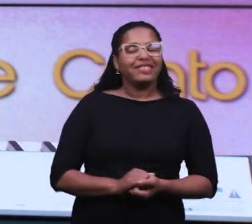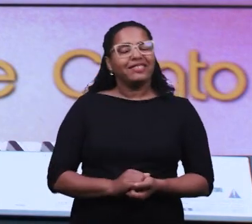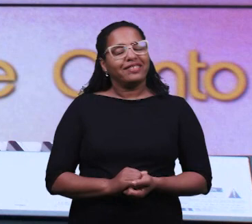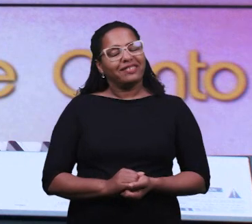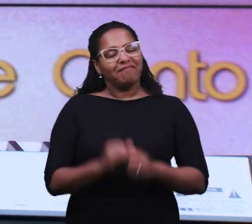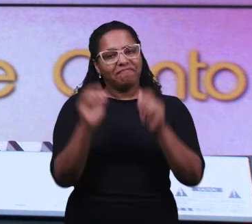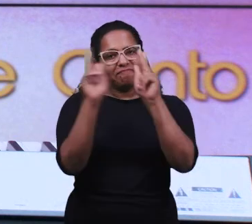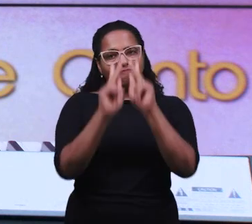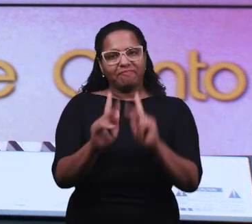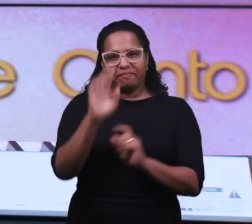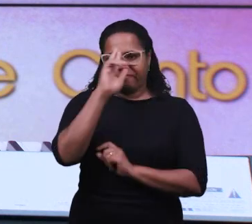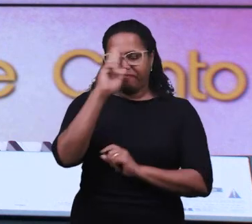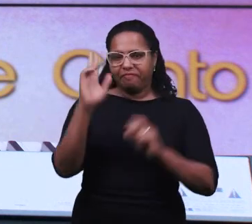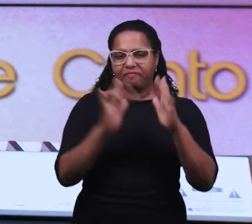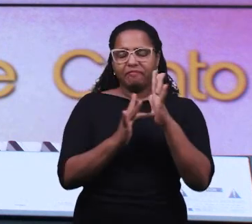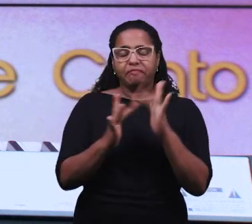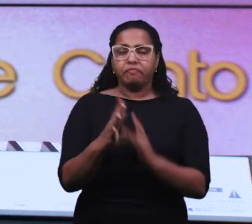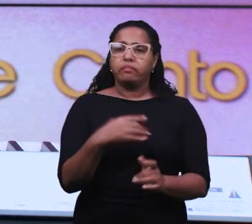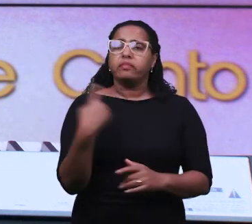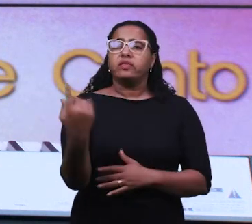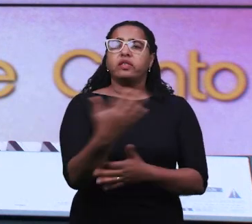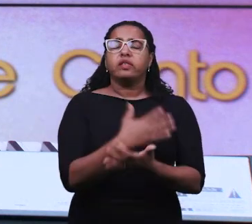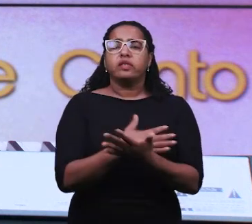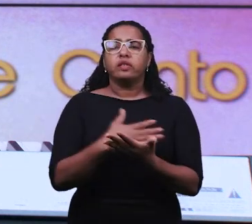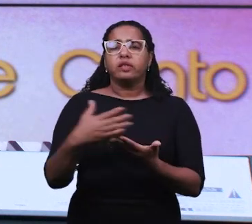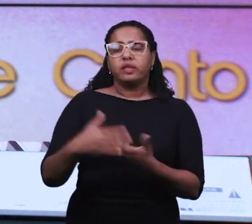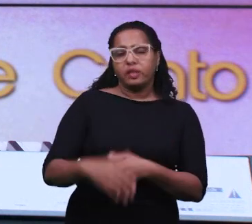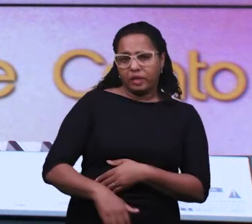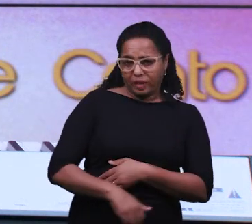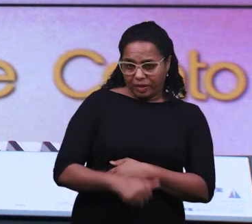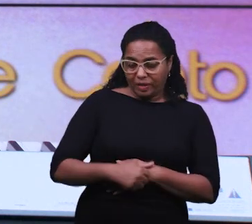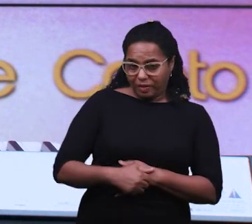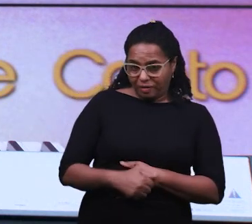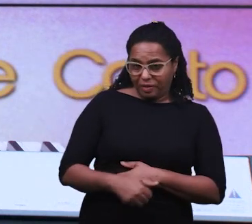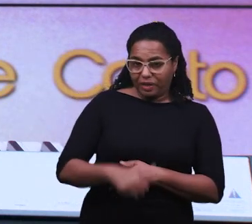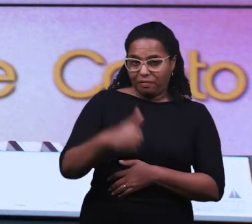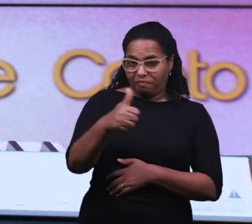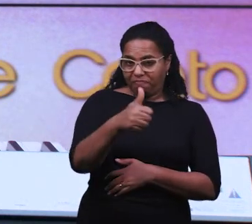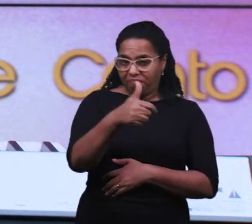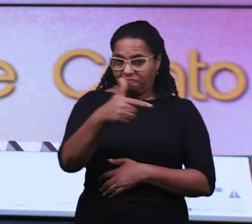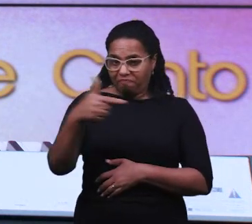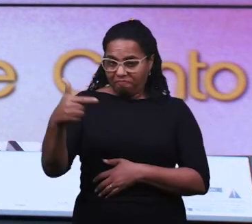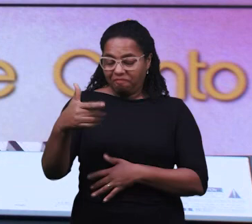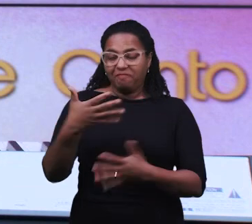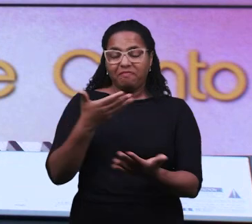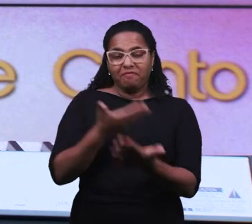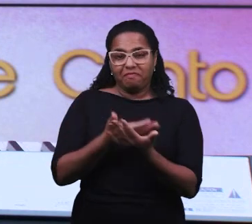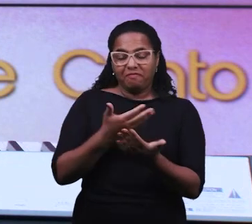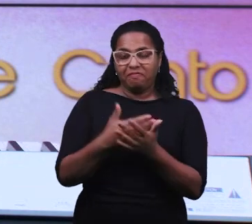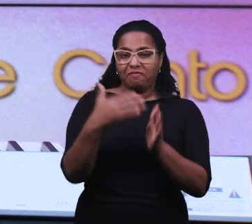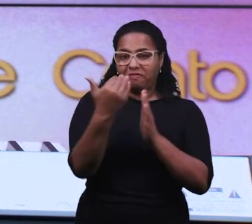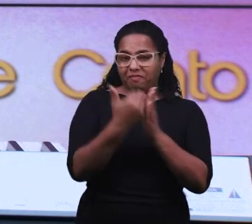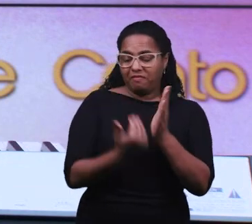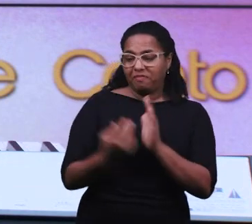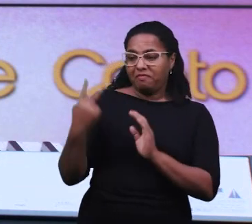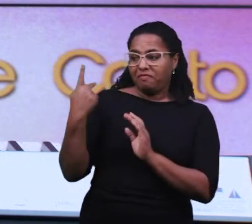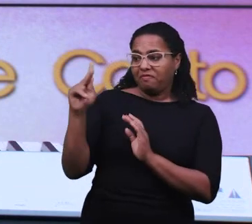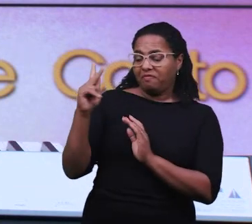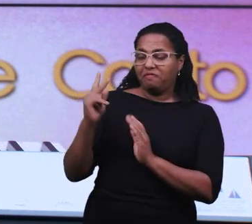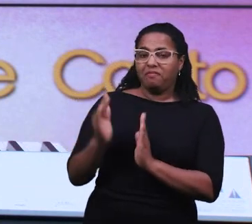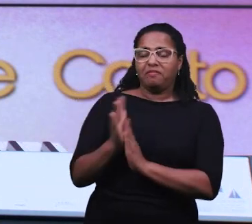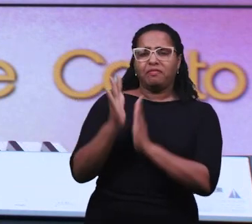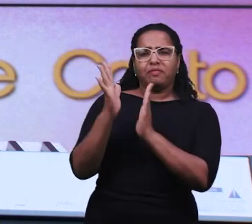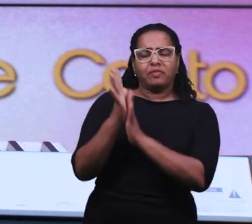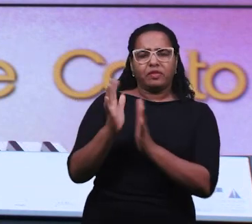A paz do Senhor Jesus, nós estamos iniciando a nossa 12ª aula do programa Pra Teu Louvor.